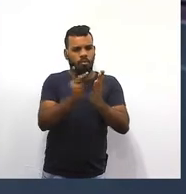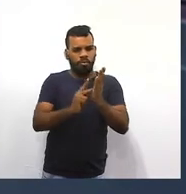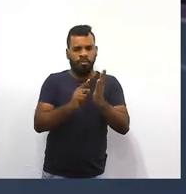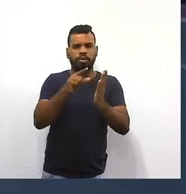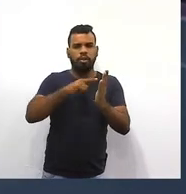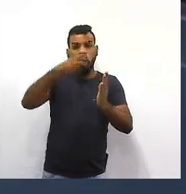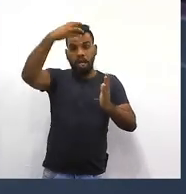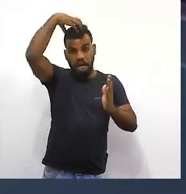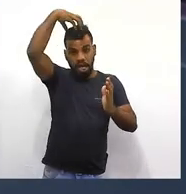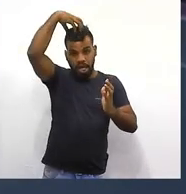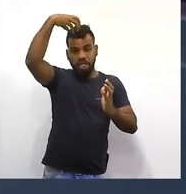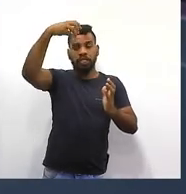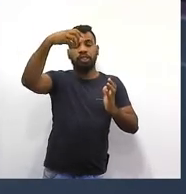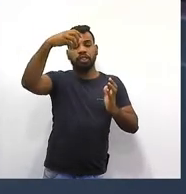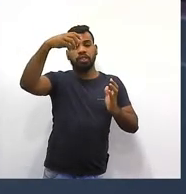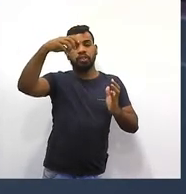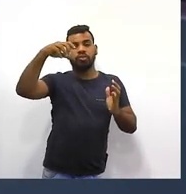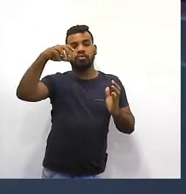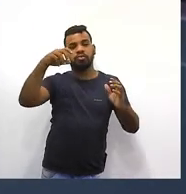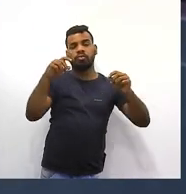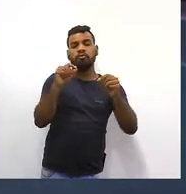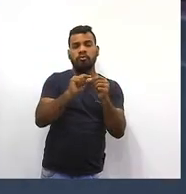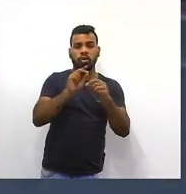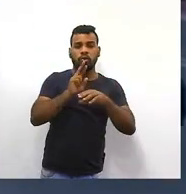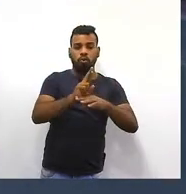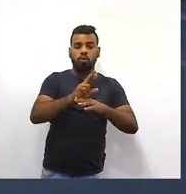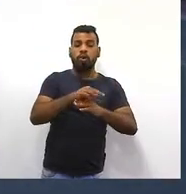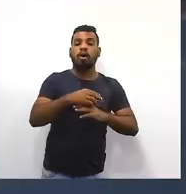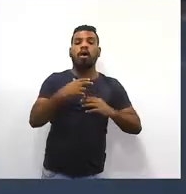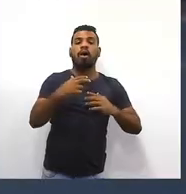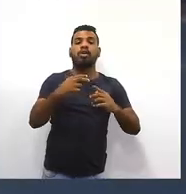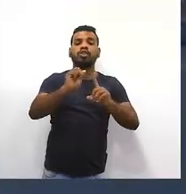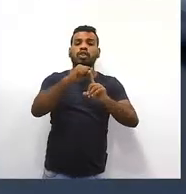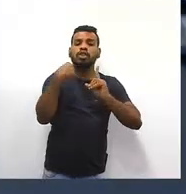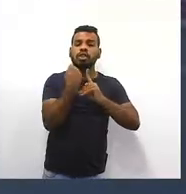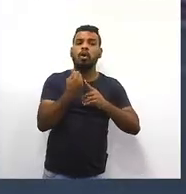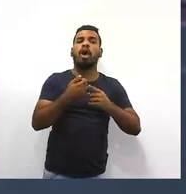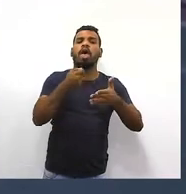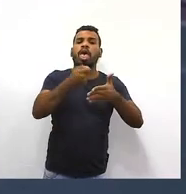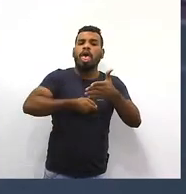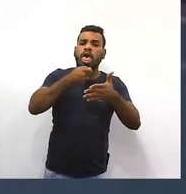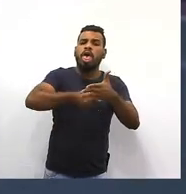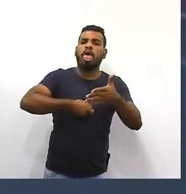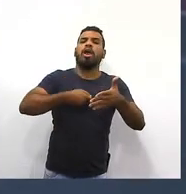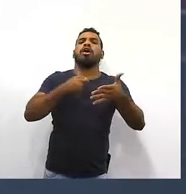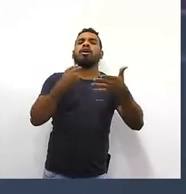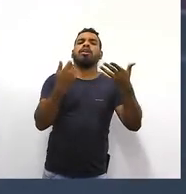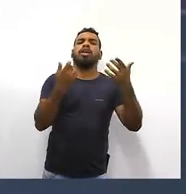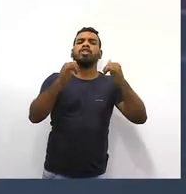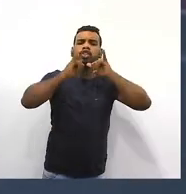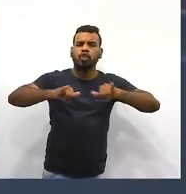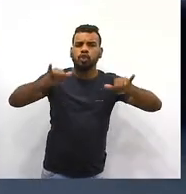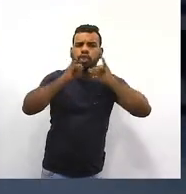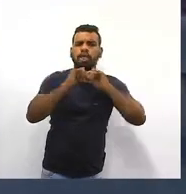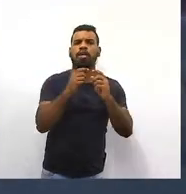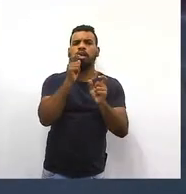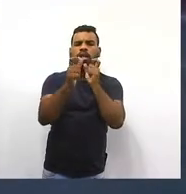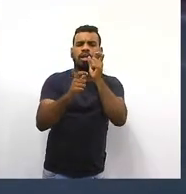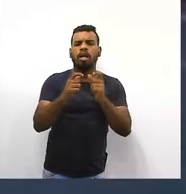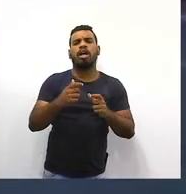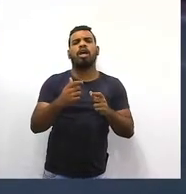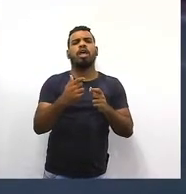Severino, né? Representando as vozes sociais, a polifonia discursiva, né? As